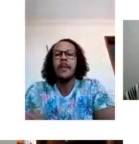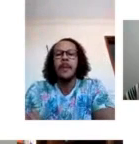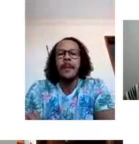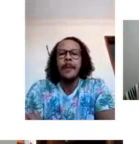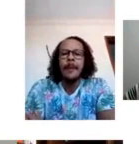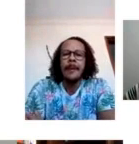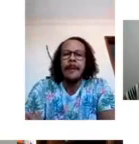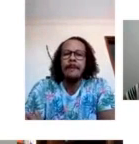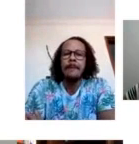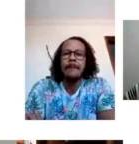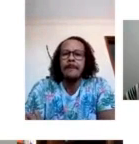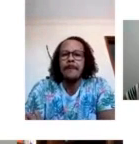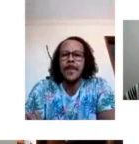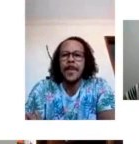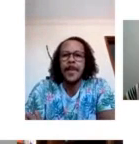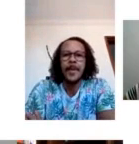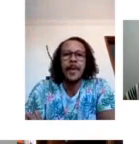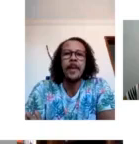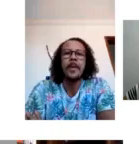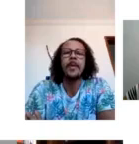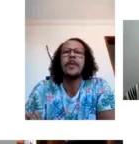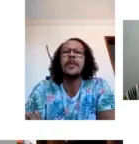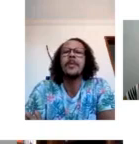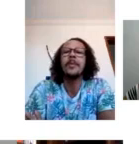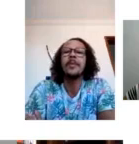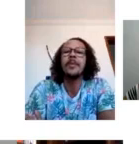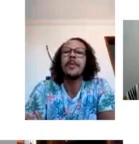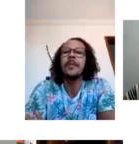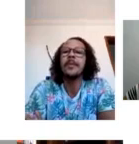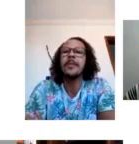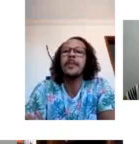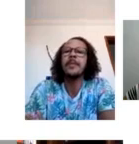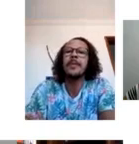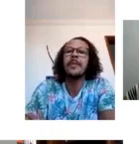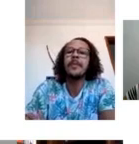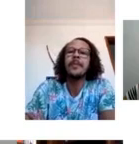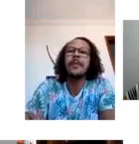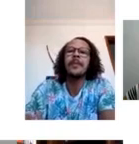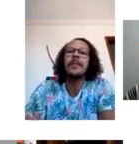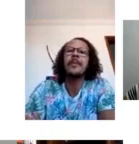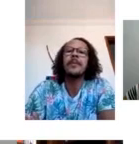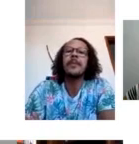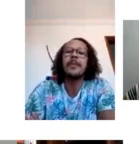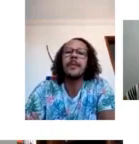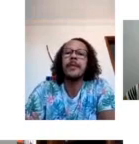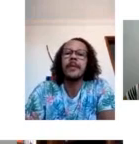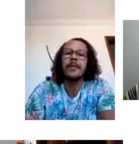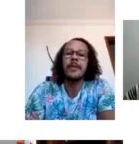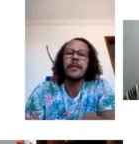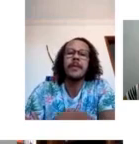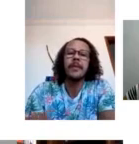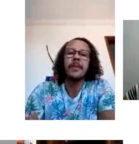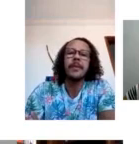gente fez esse estudo. E agora, eu queria passar a palavra ao professor Manuel,